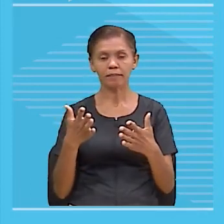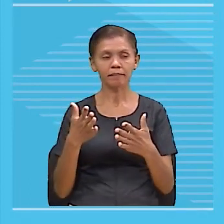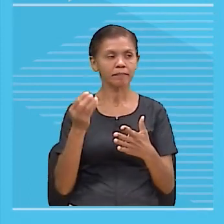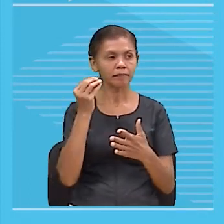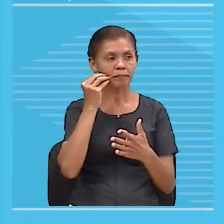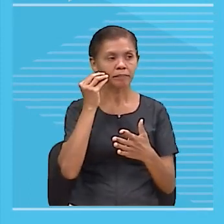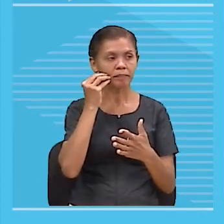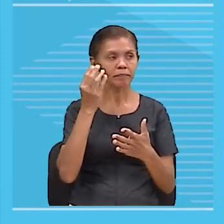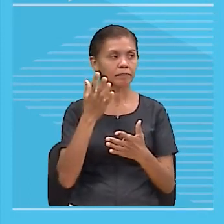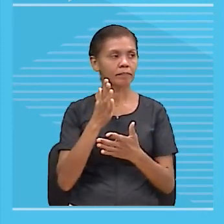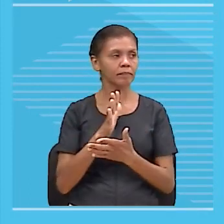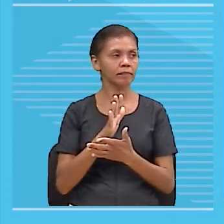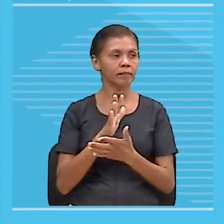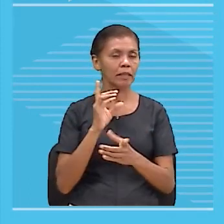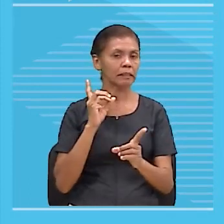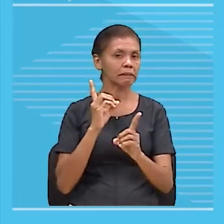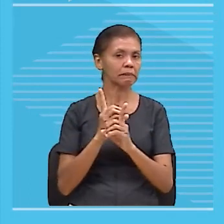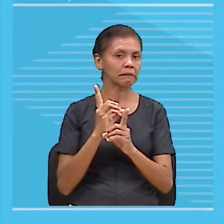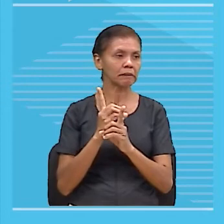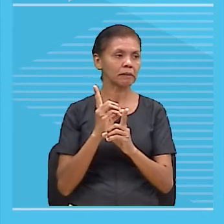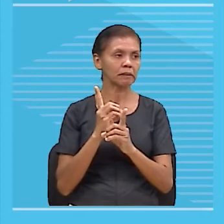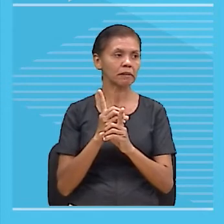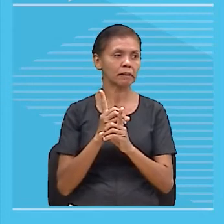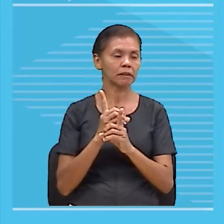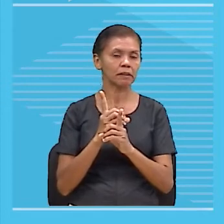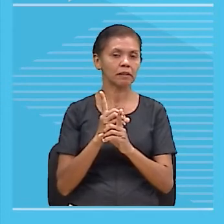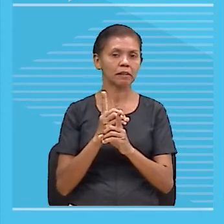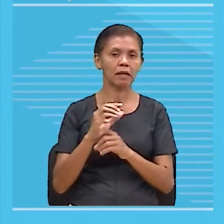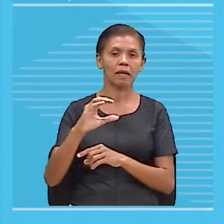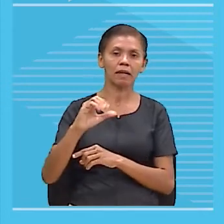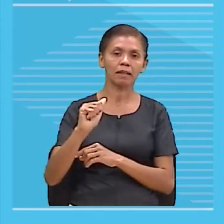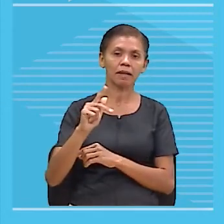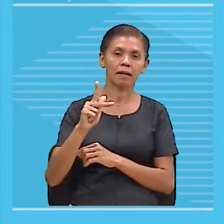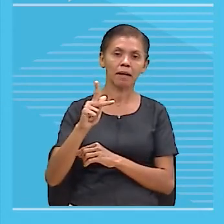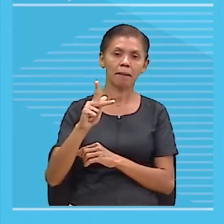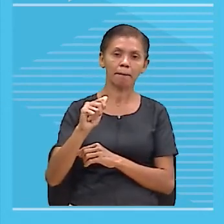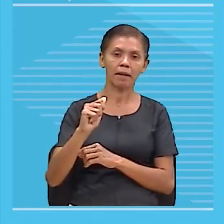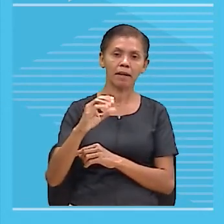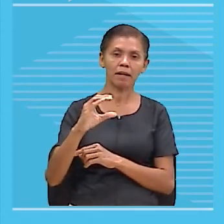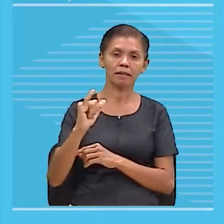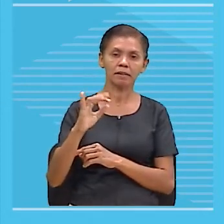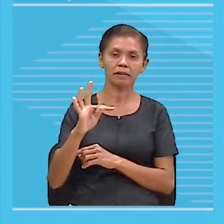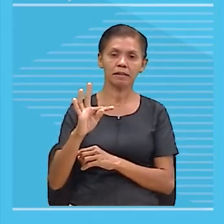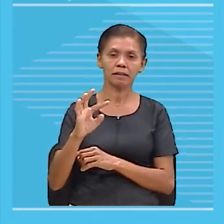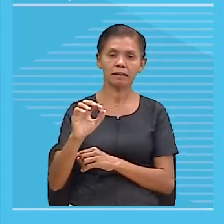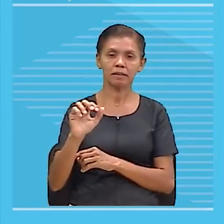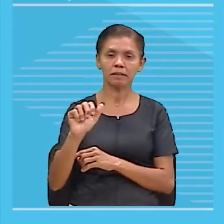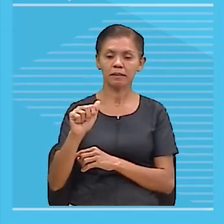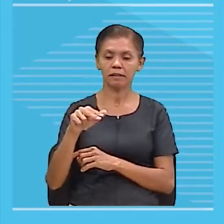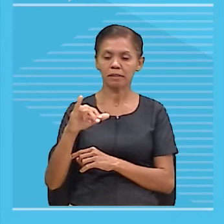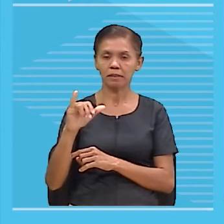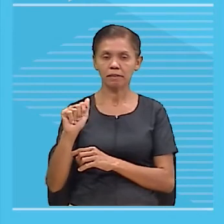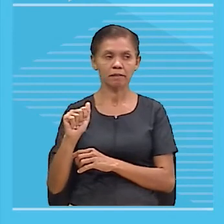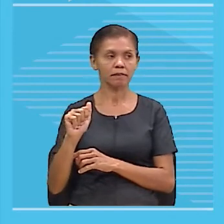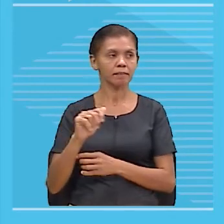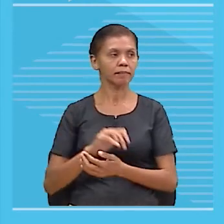tentar encontrar aqui qual é a minha capacitância para esses capacitores. Ele diz